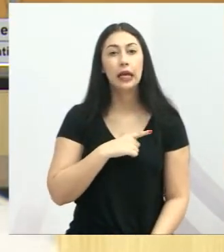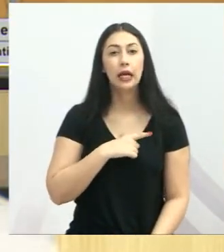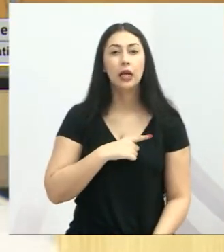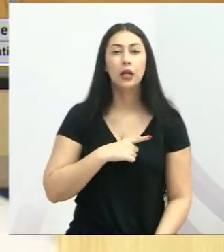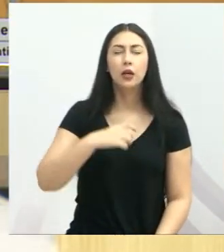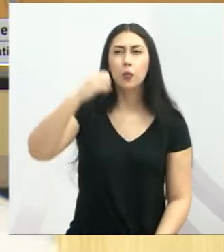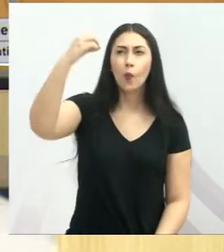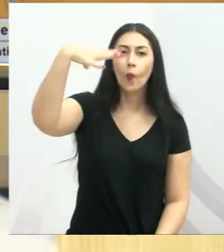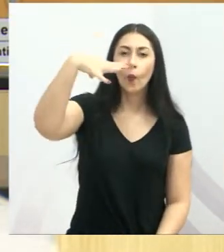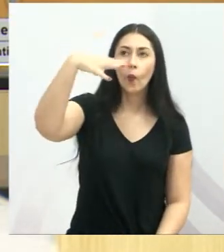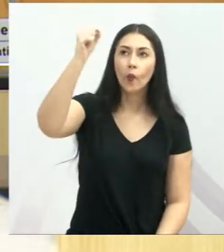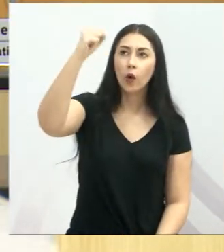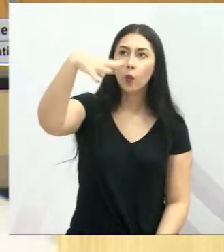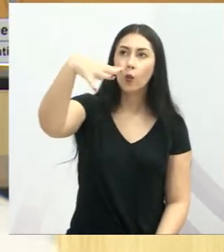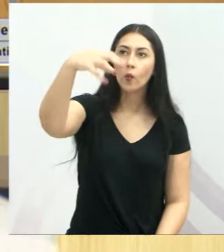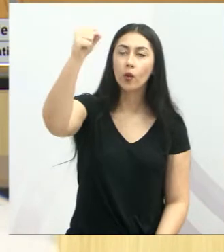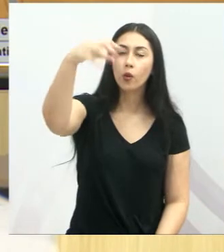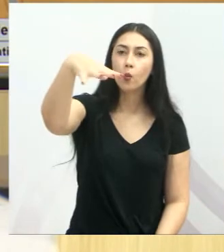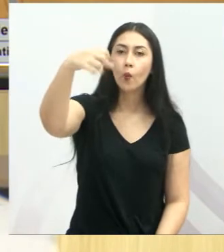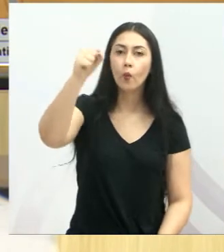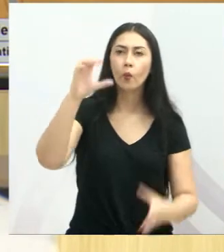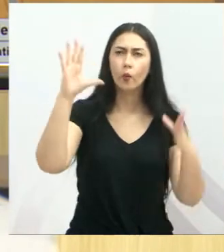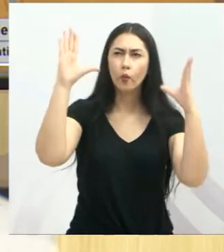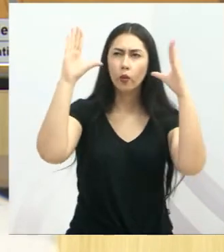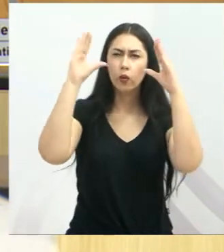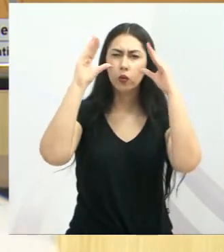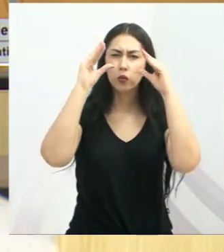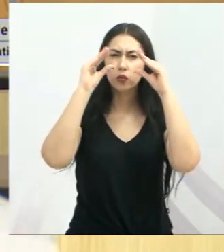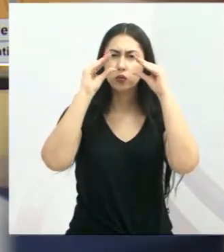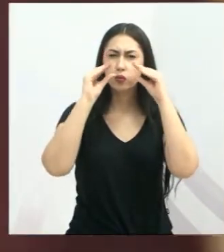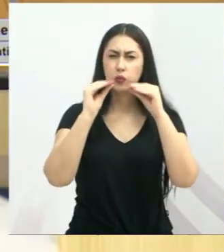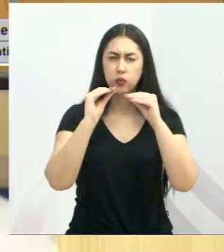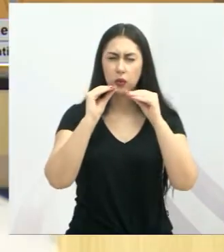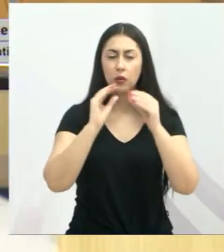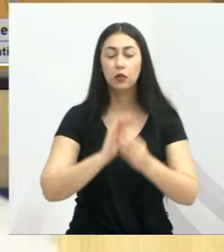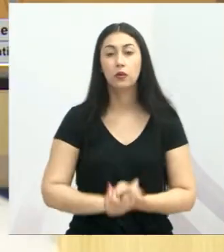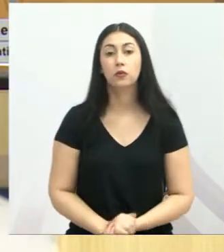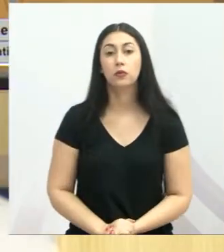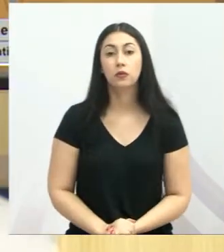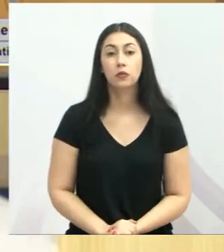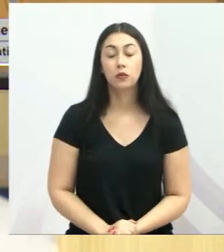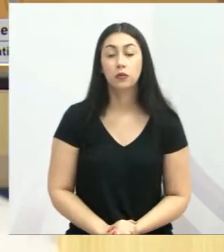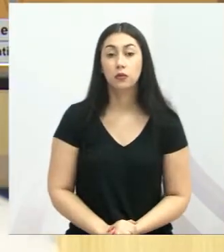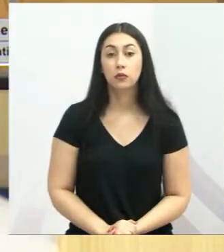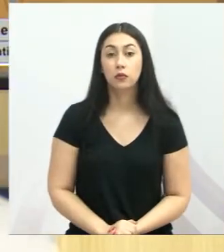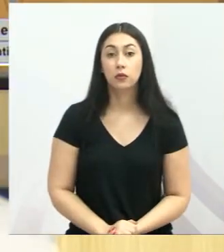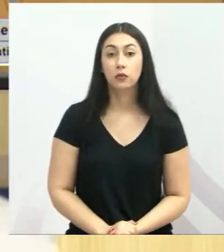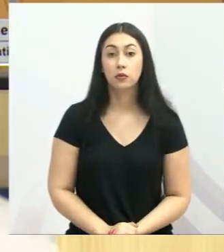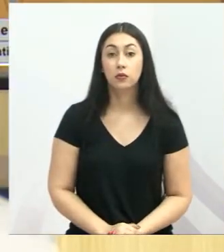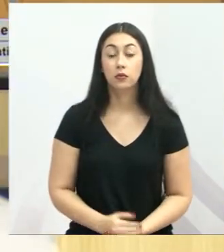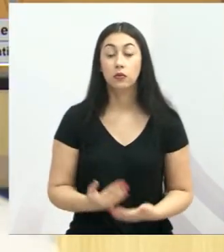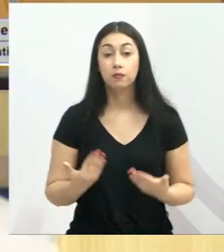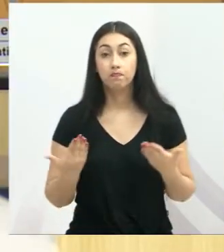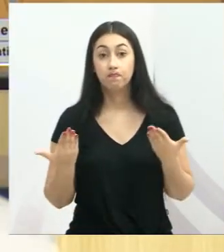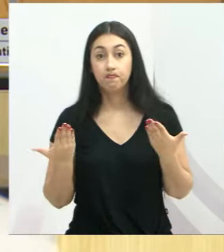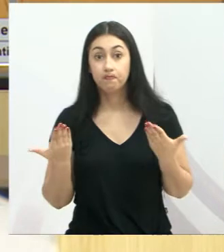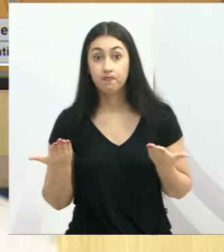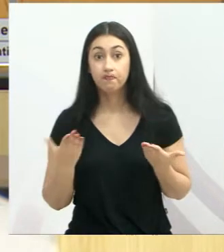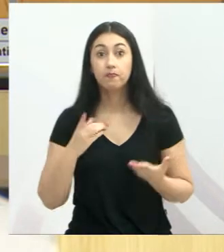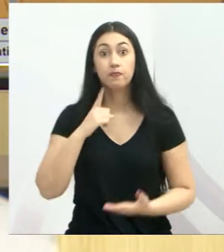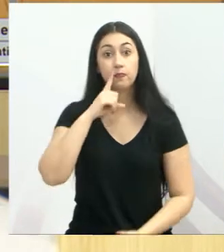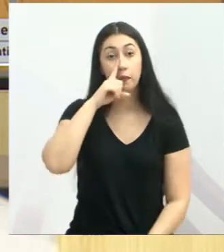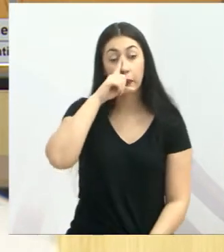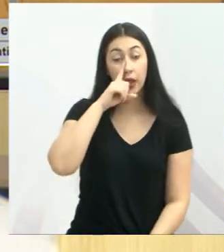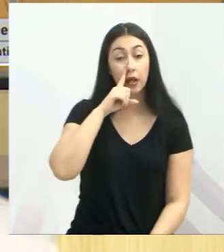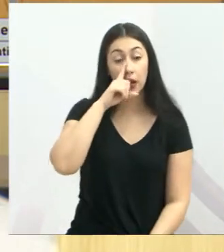apagadas, inclusive com um trecho totalmente escuro, situação que oferece sérios